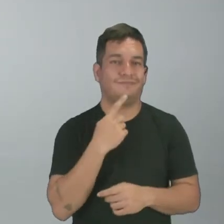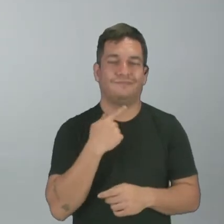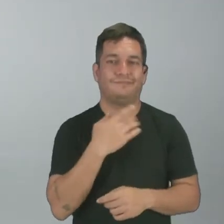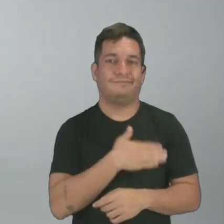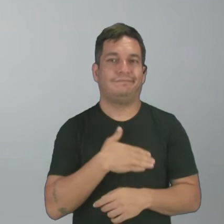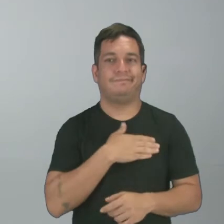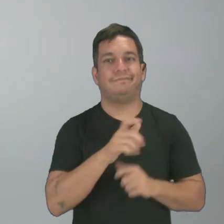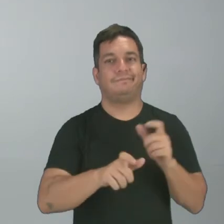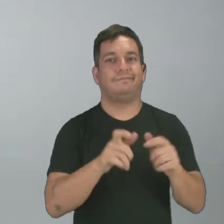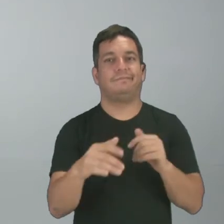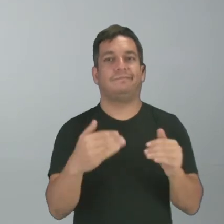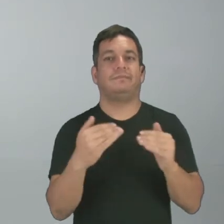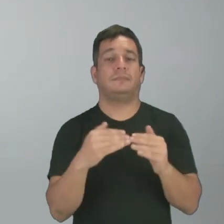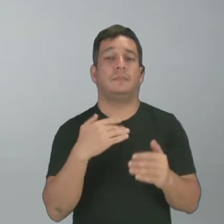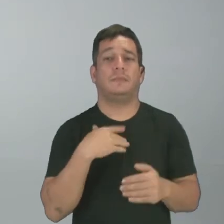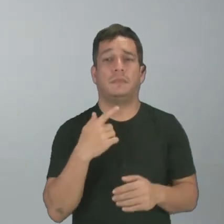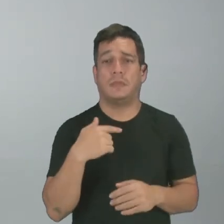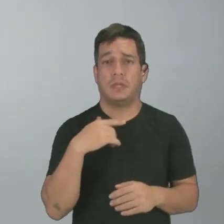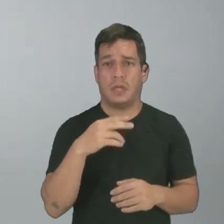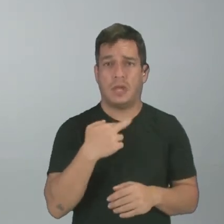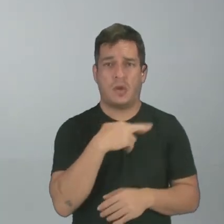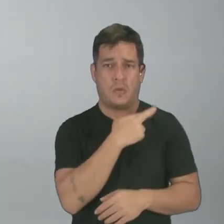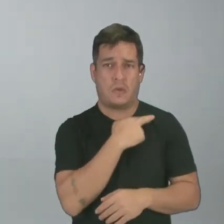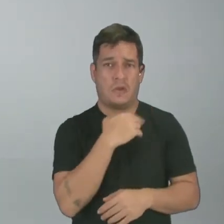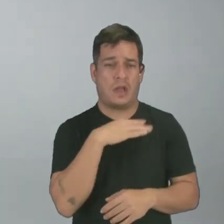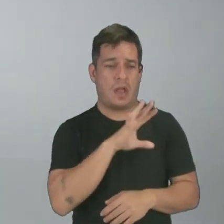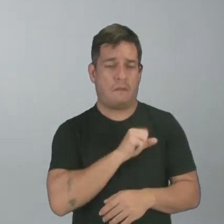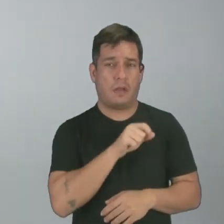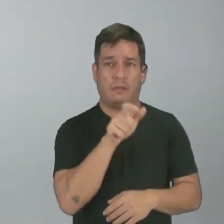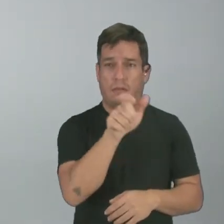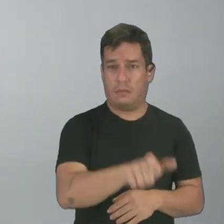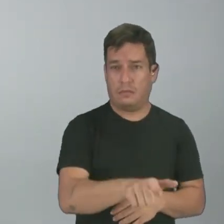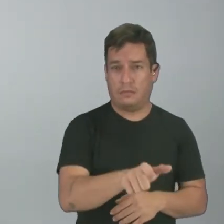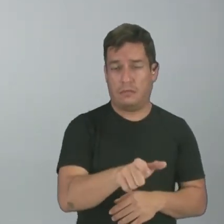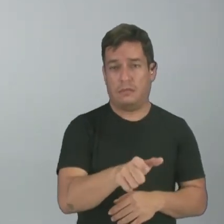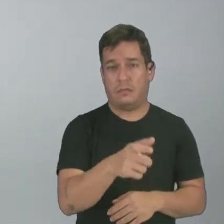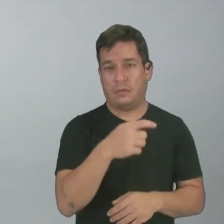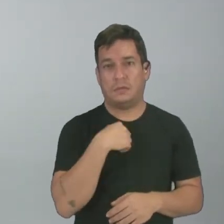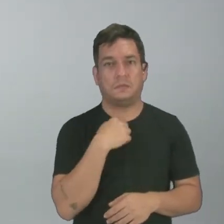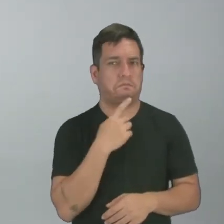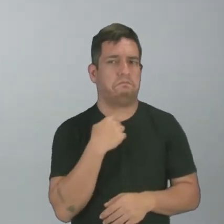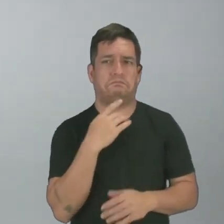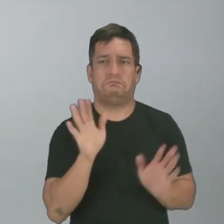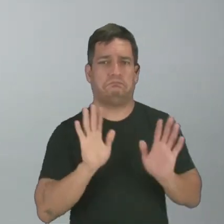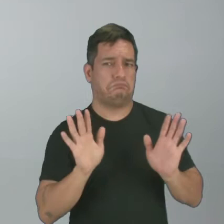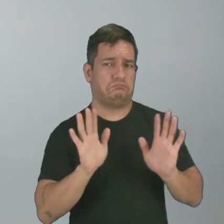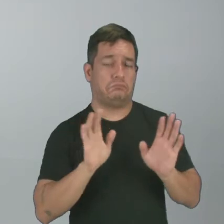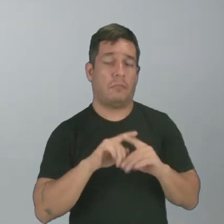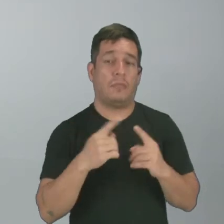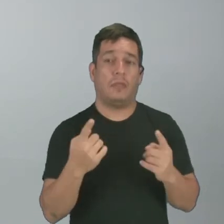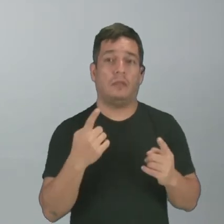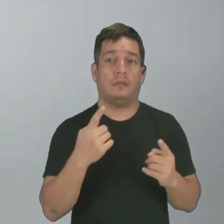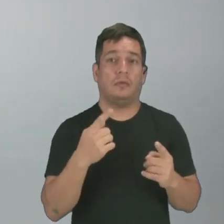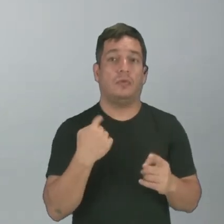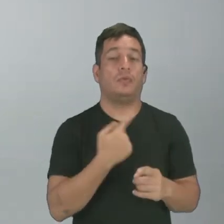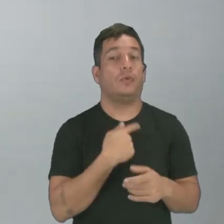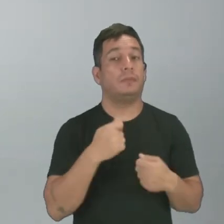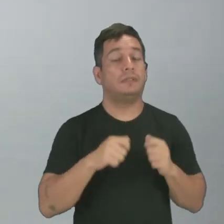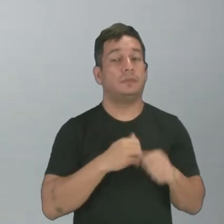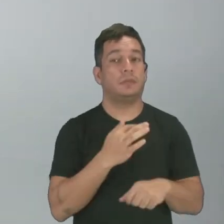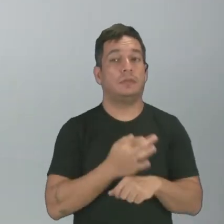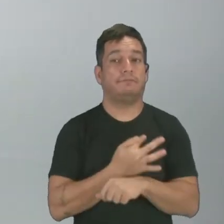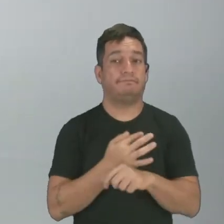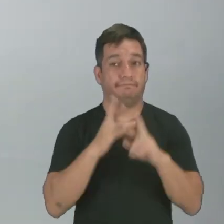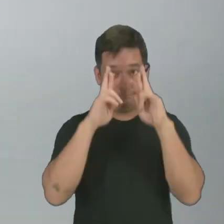Existe um ditado que diz que ninguém é obrigado a amar ninguém, né? Ninguém é obrigado a amar ninguém, mas a gente é obrigado a se